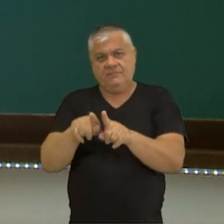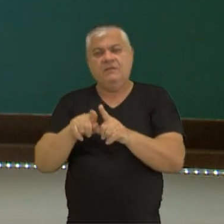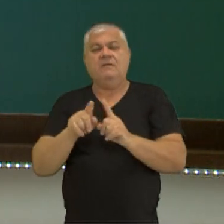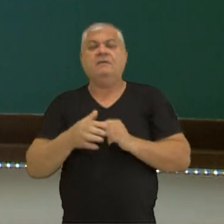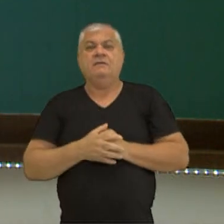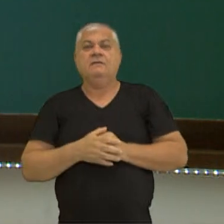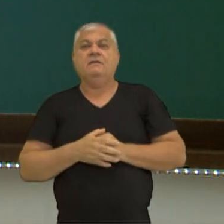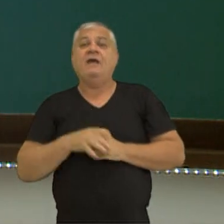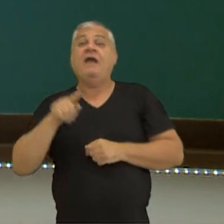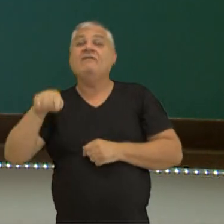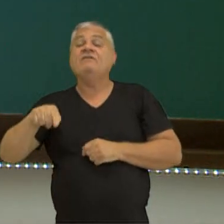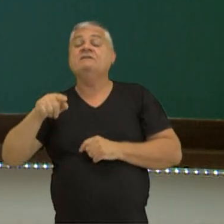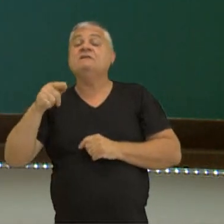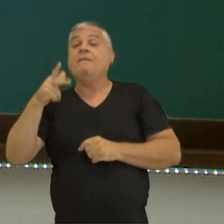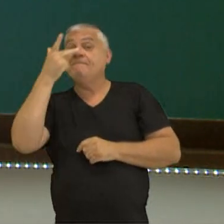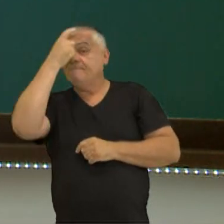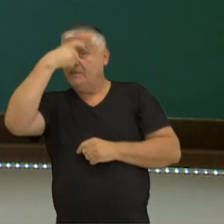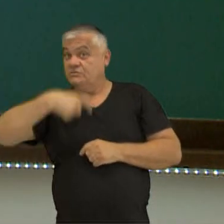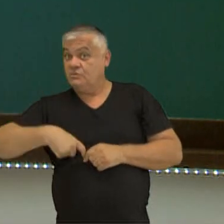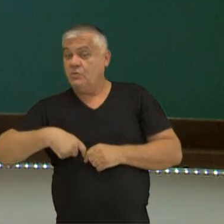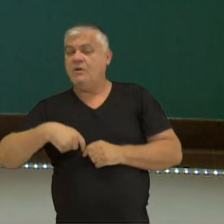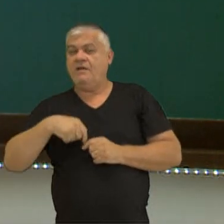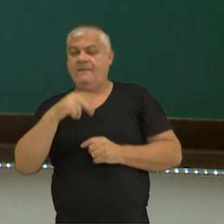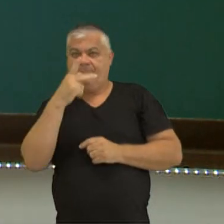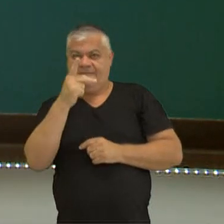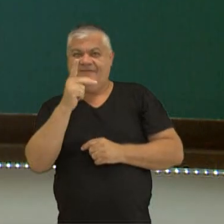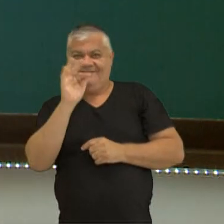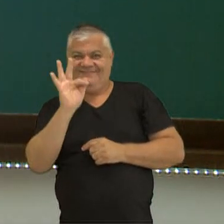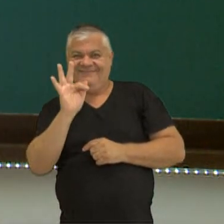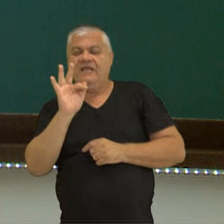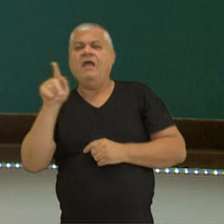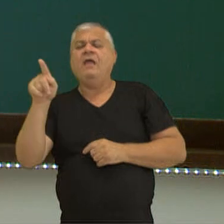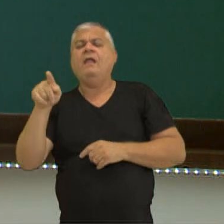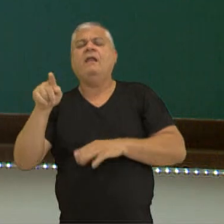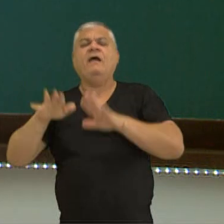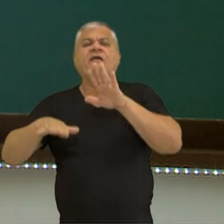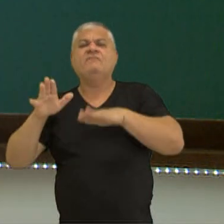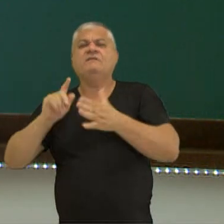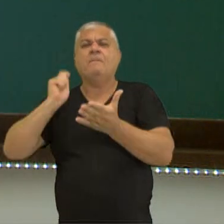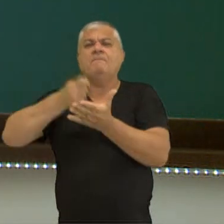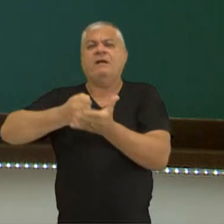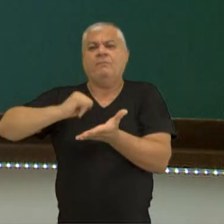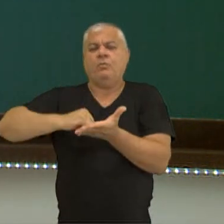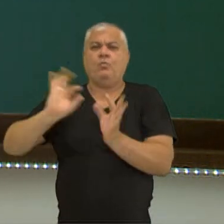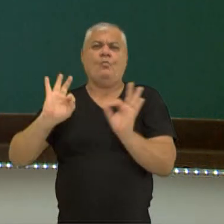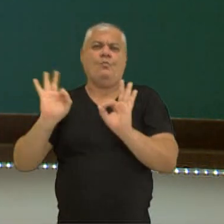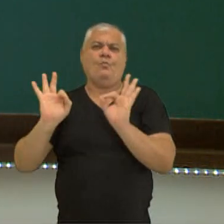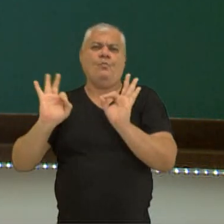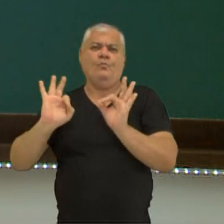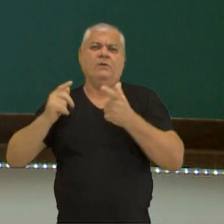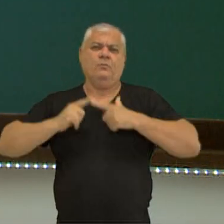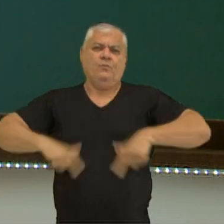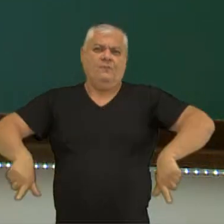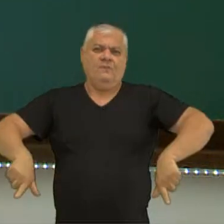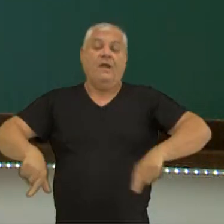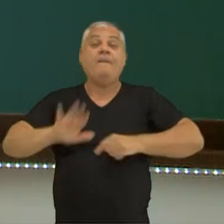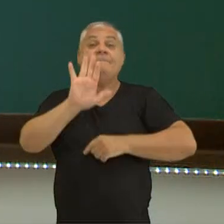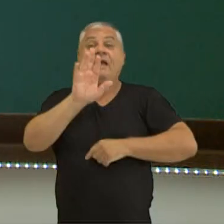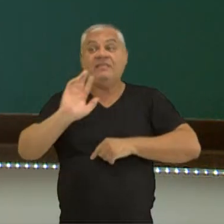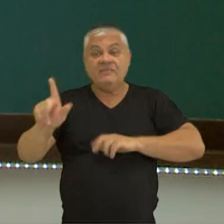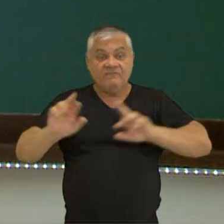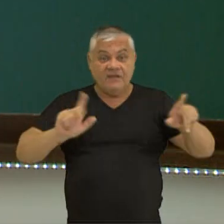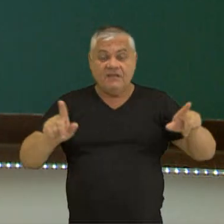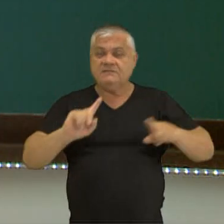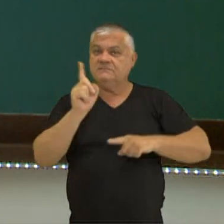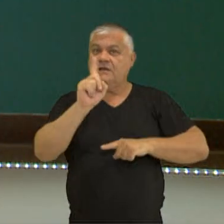pessoas físicas às vezes são isentas. Às vezes, nem todas as aplicações. Ou seja, não é o tipo de investimento que são diferentes, mas as regras